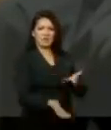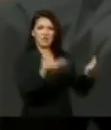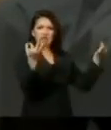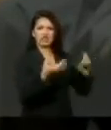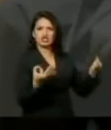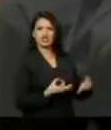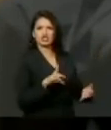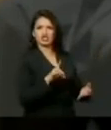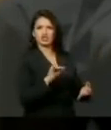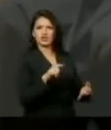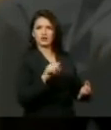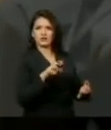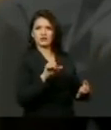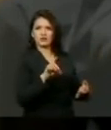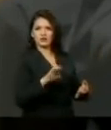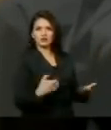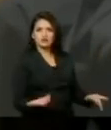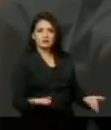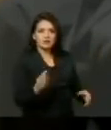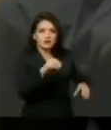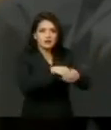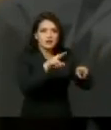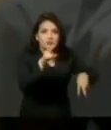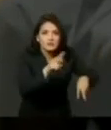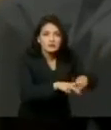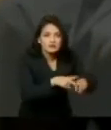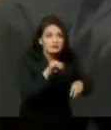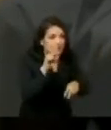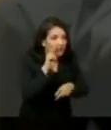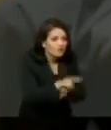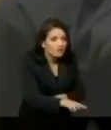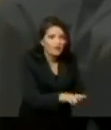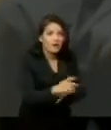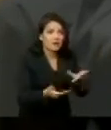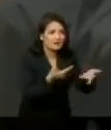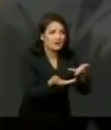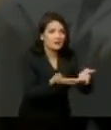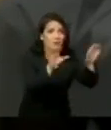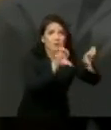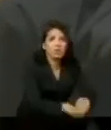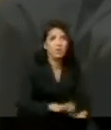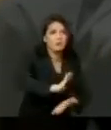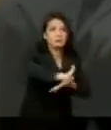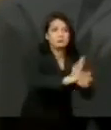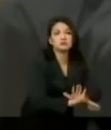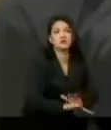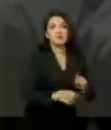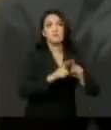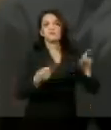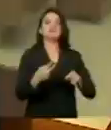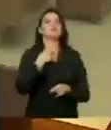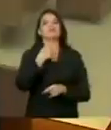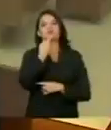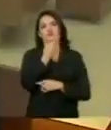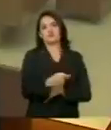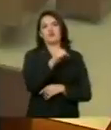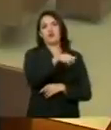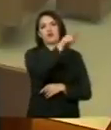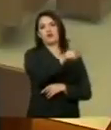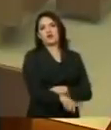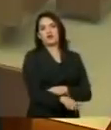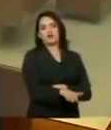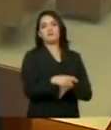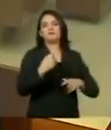sim que seja vão ditar uma penitenciária evidentemente que o preso é tratado de maneira sutil humana mas não me permite dizer que a degradação humana precisa ser